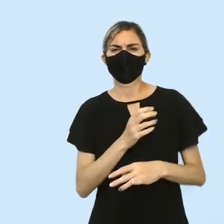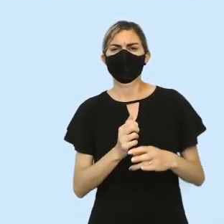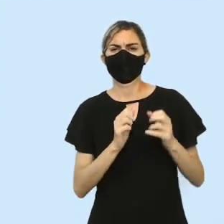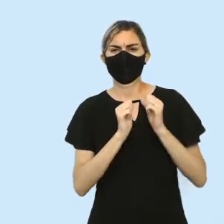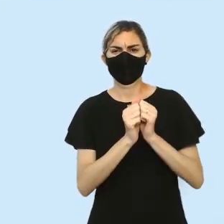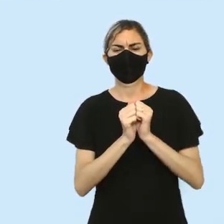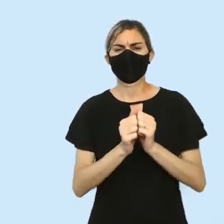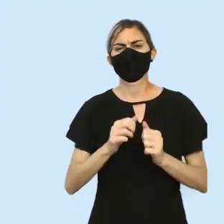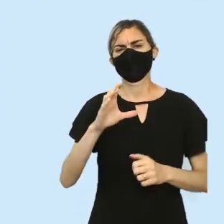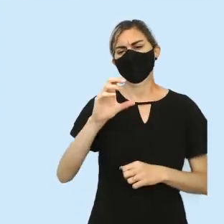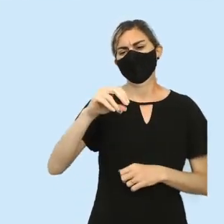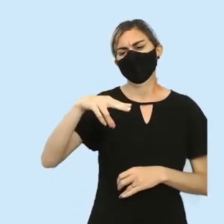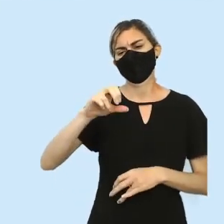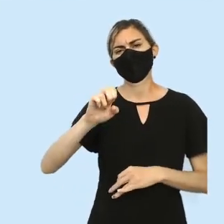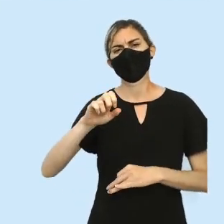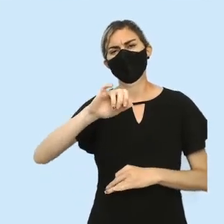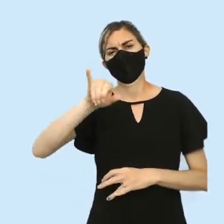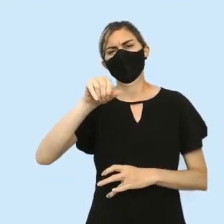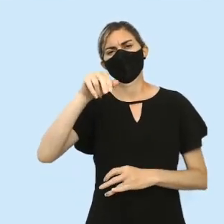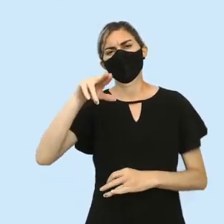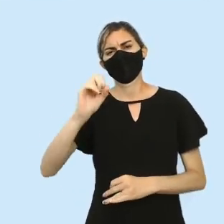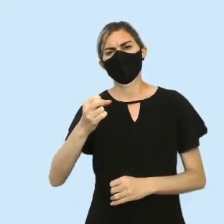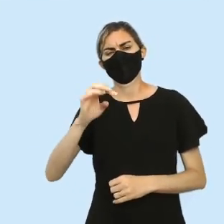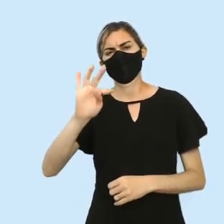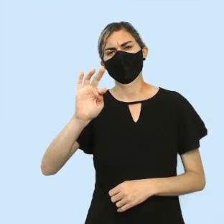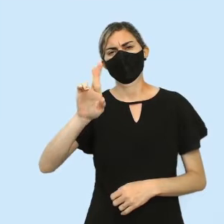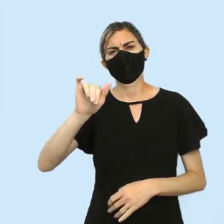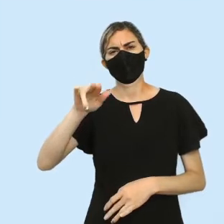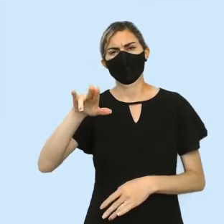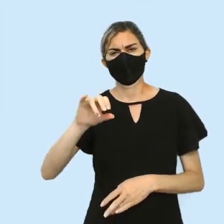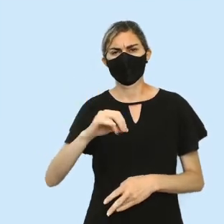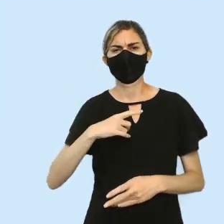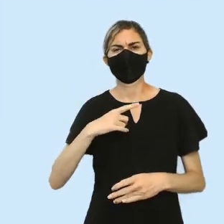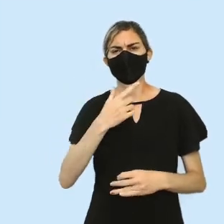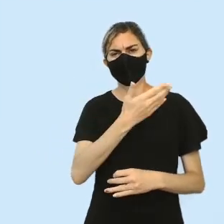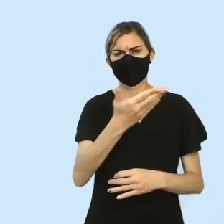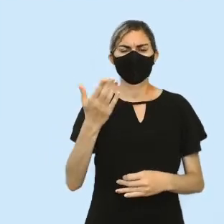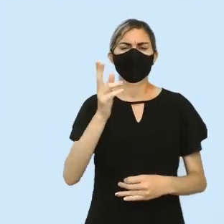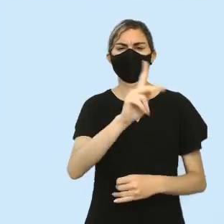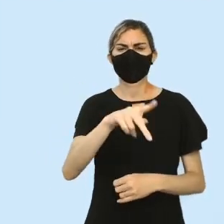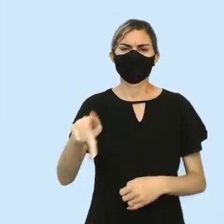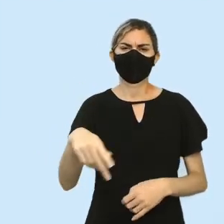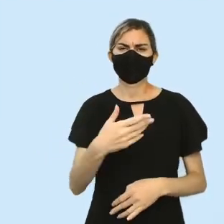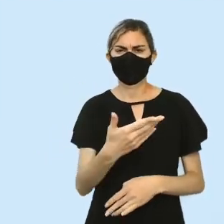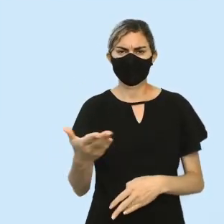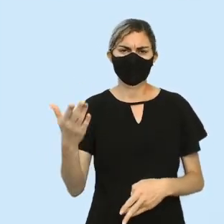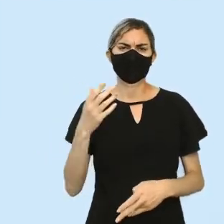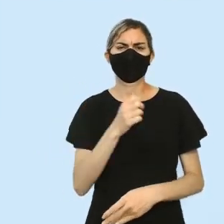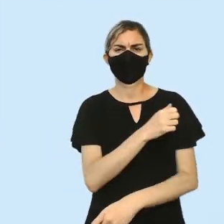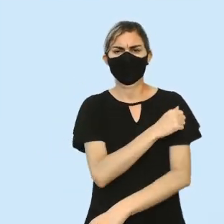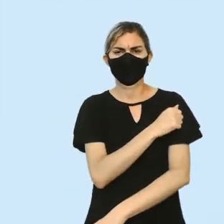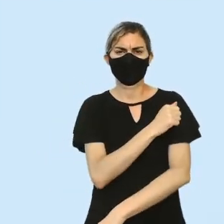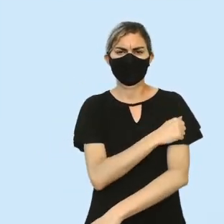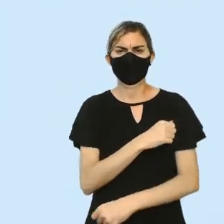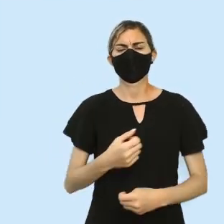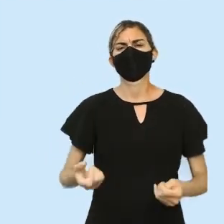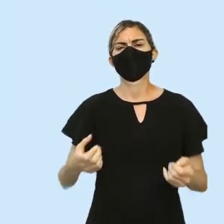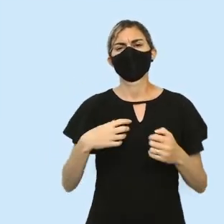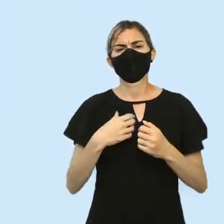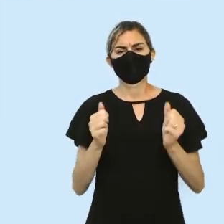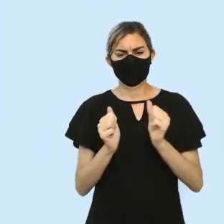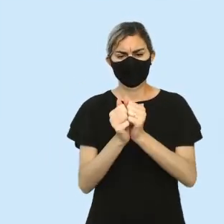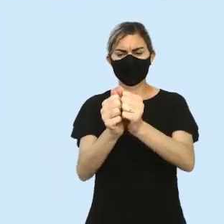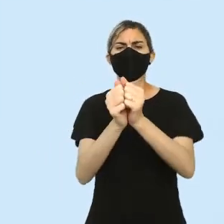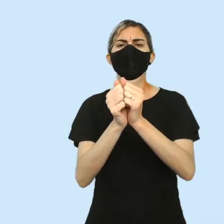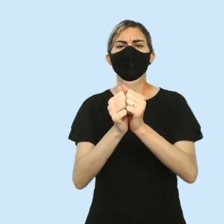da Escola Cônego Jonas Taurino, aos guerreiros professores, alunos e funcionários,